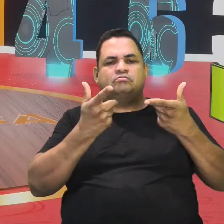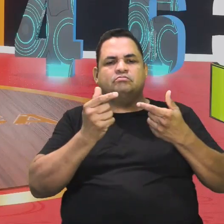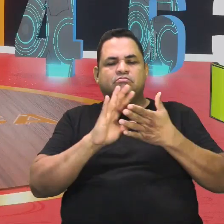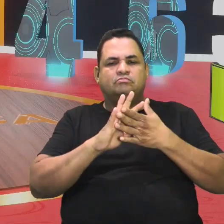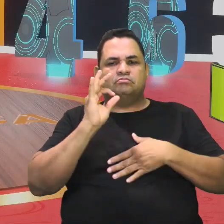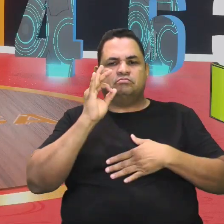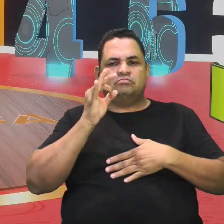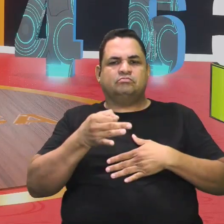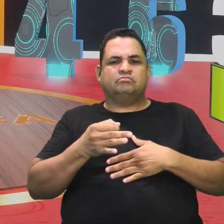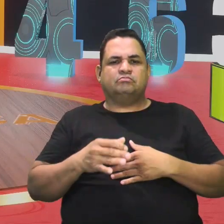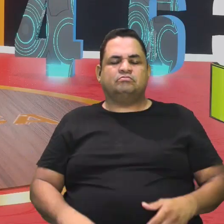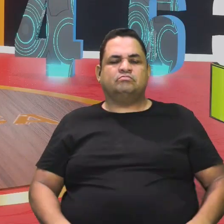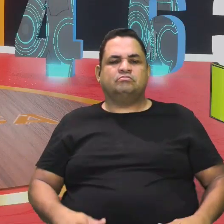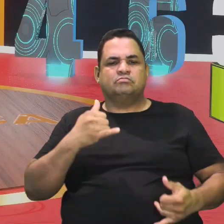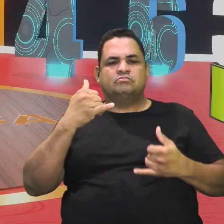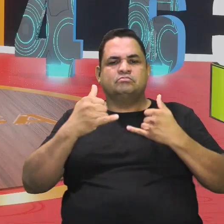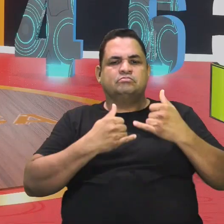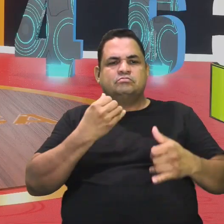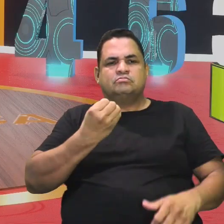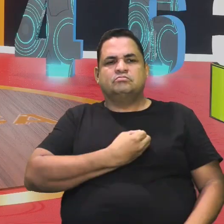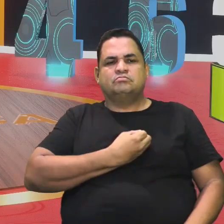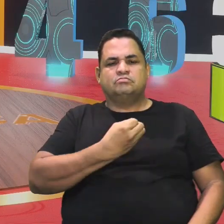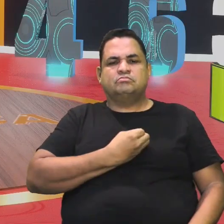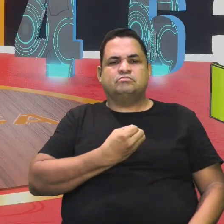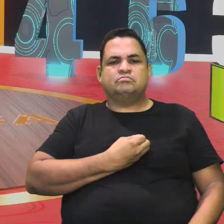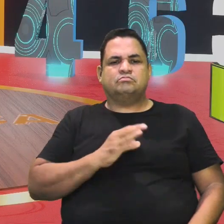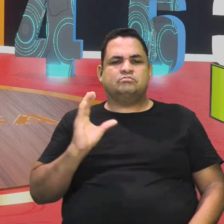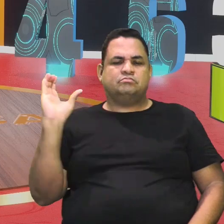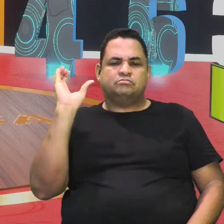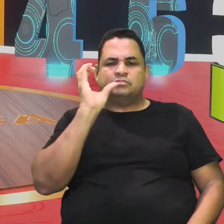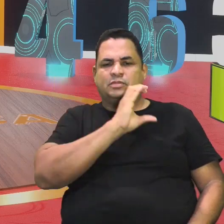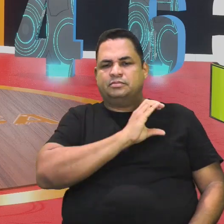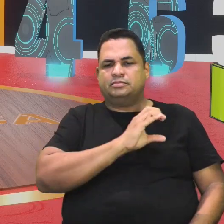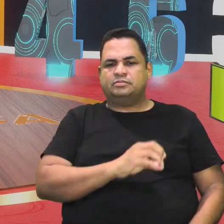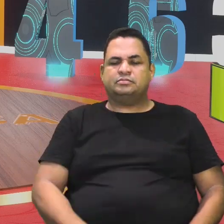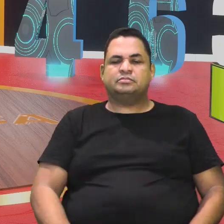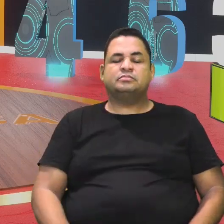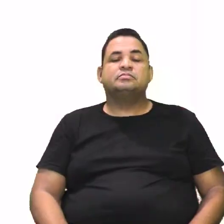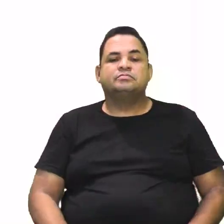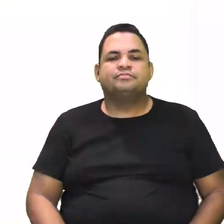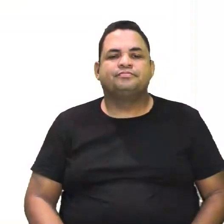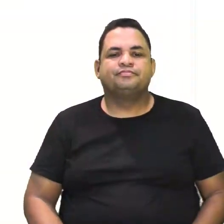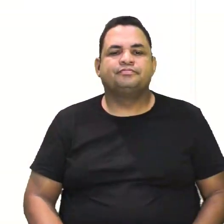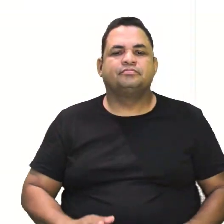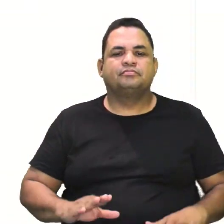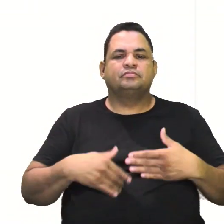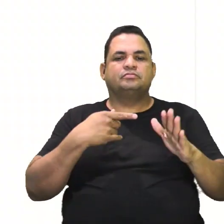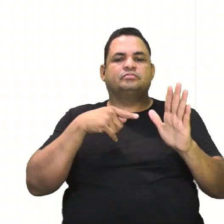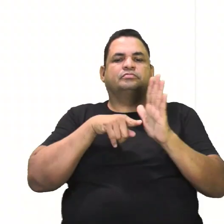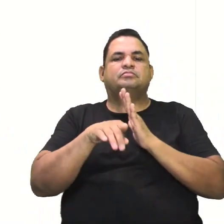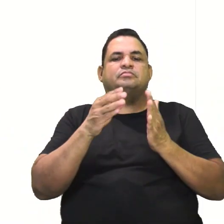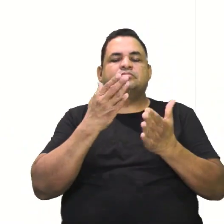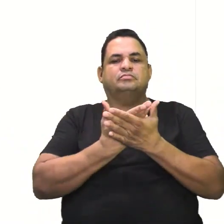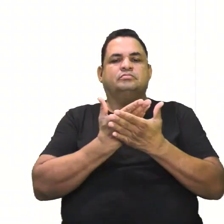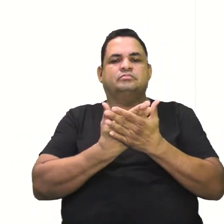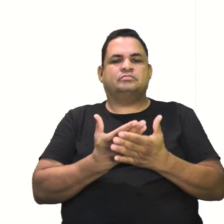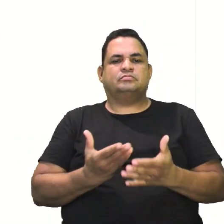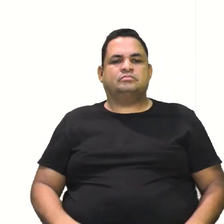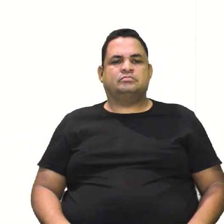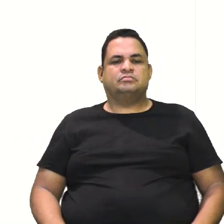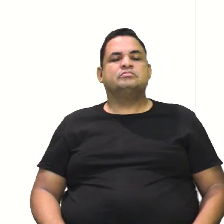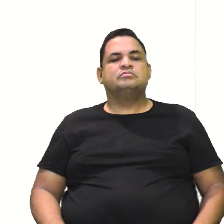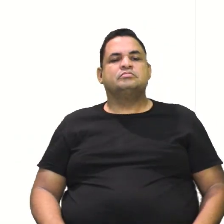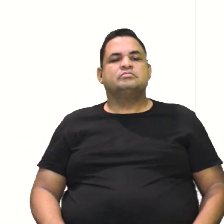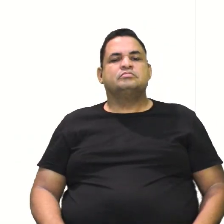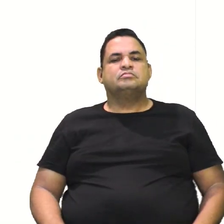habilidade, tá certo? Certo? Brincando com os números? Vamos lá, rapidinho aqui? Olha lá, qual é a perguntinha da aula de hoje? Vamos ver. E